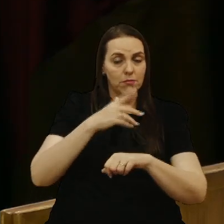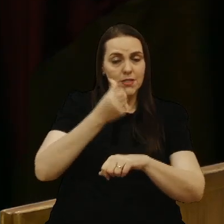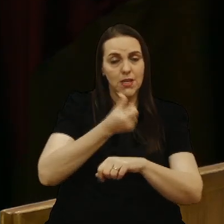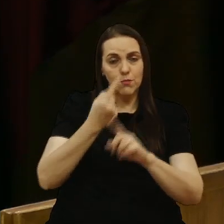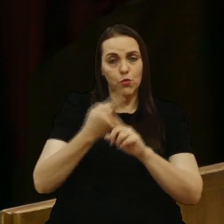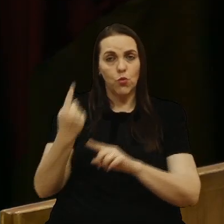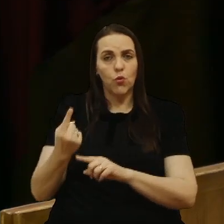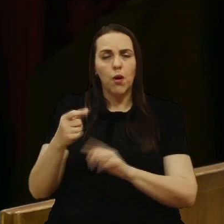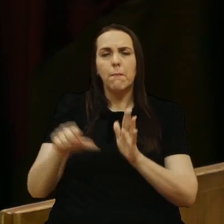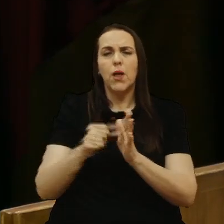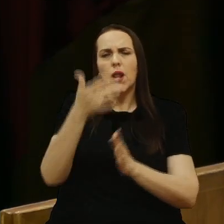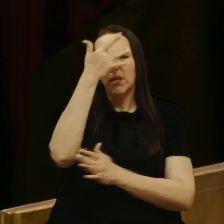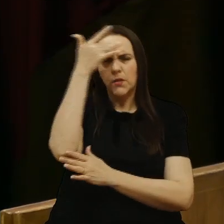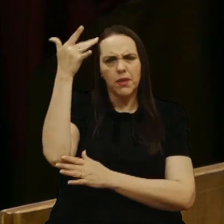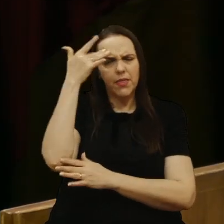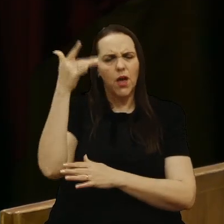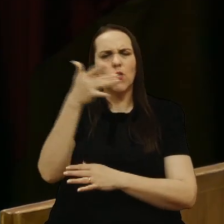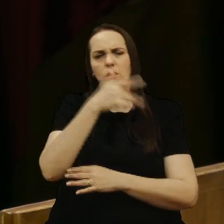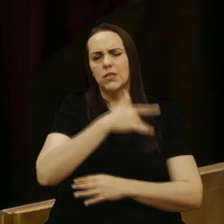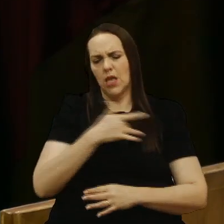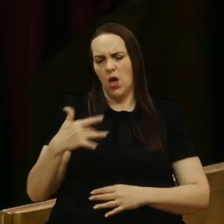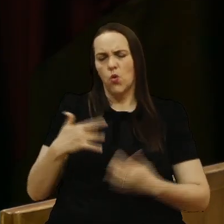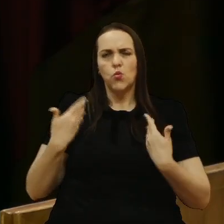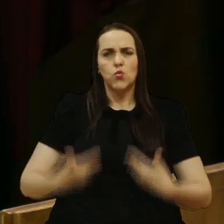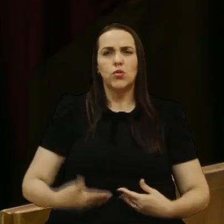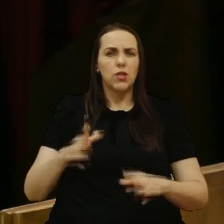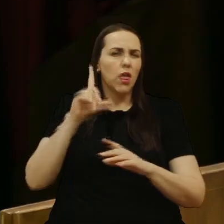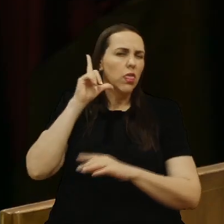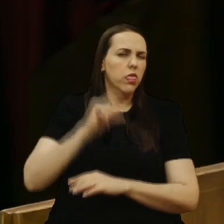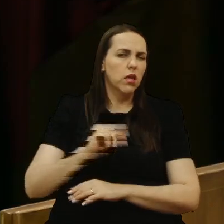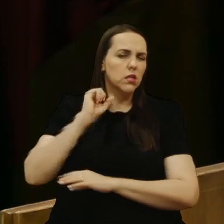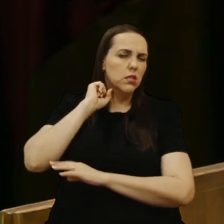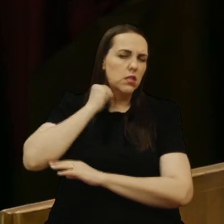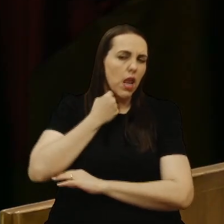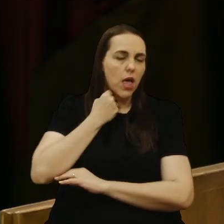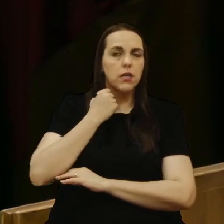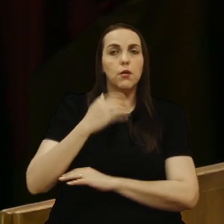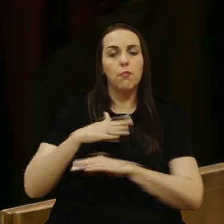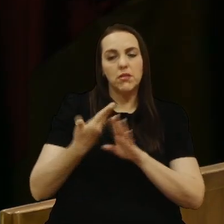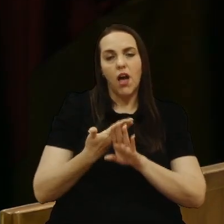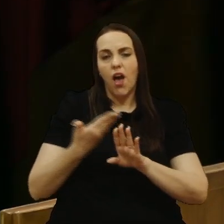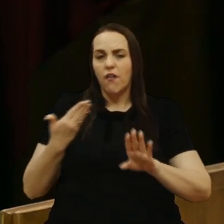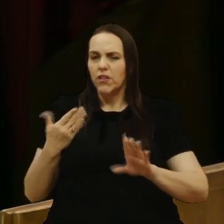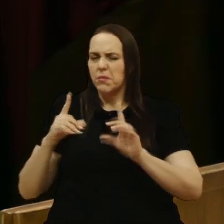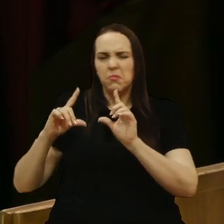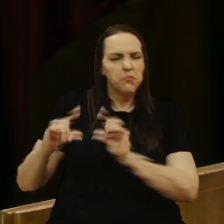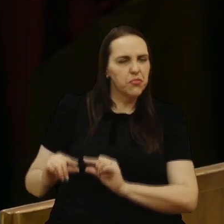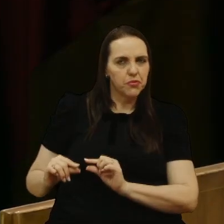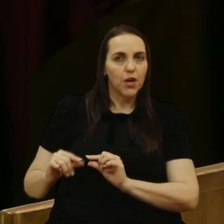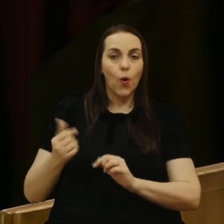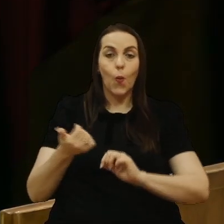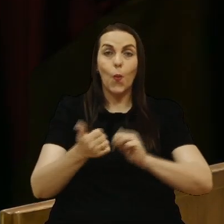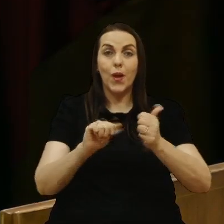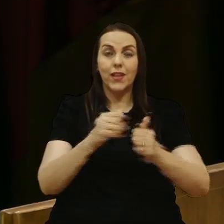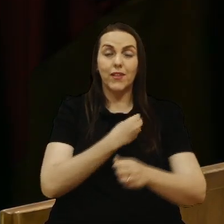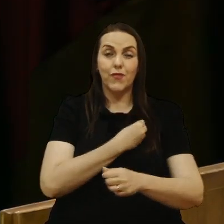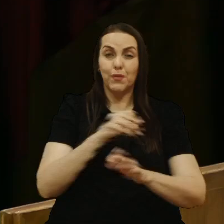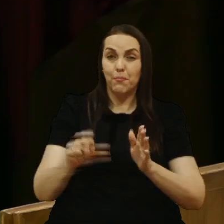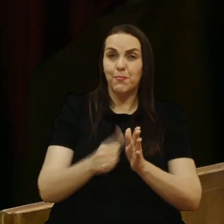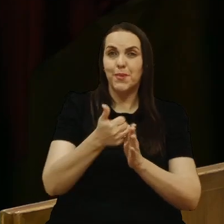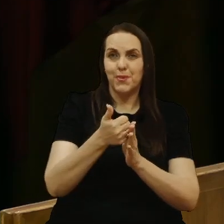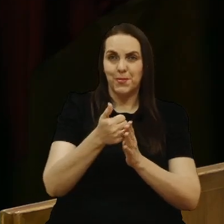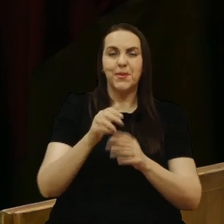e física dos trabalhadores. Tem menos estresse, menos afastamentos, mais qualidade de vida. Também aumenta a